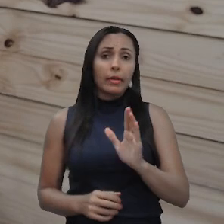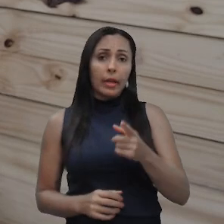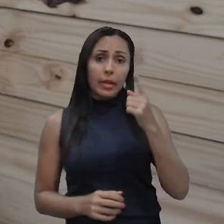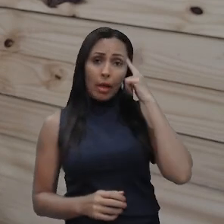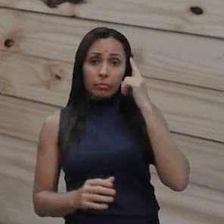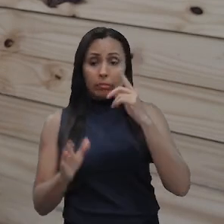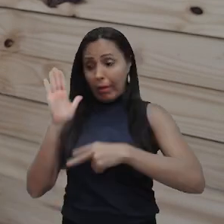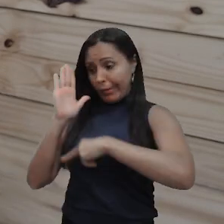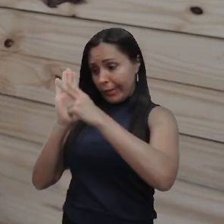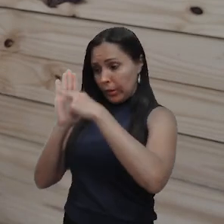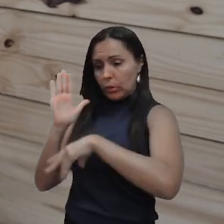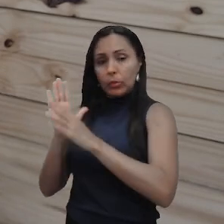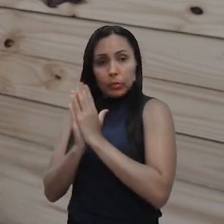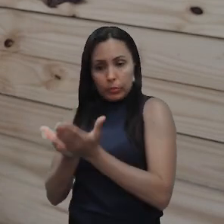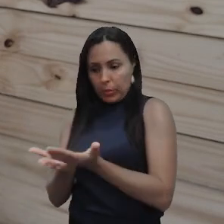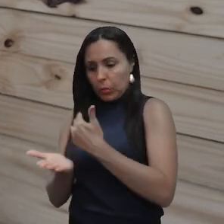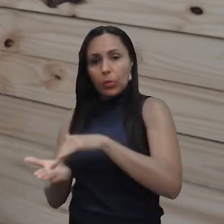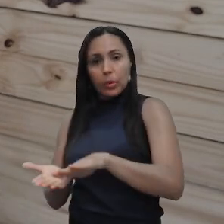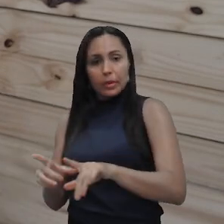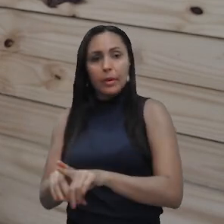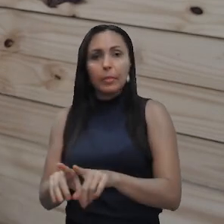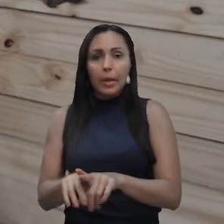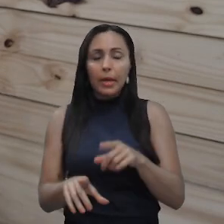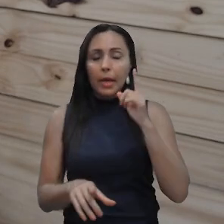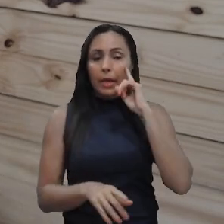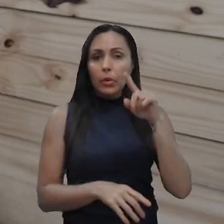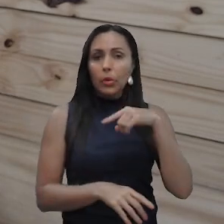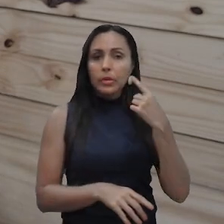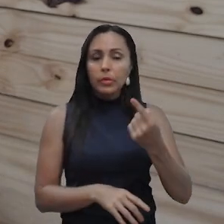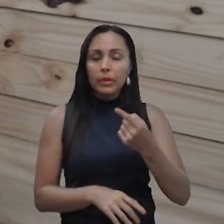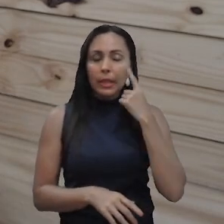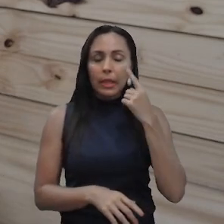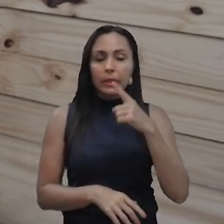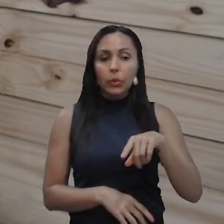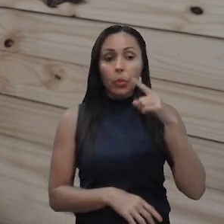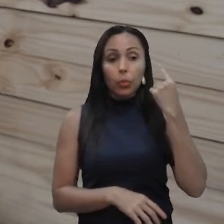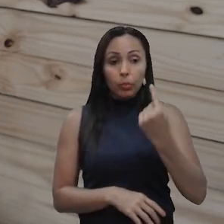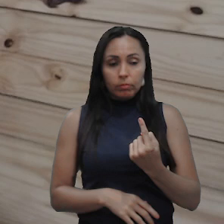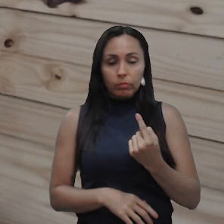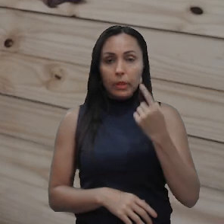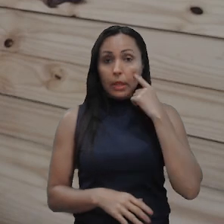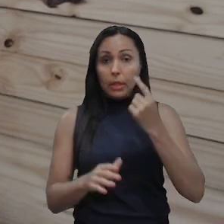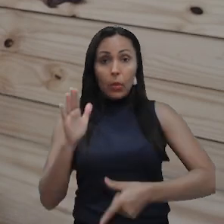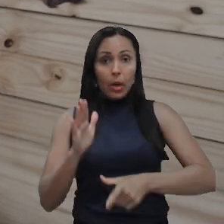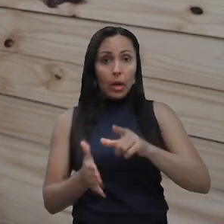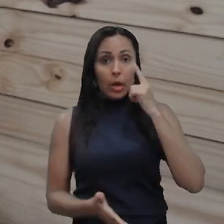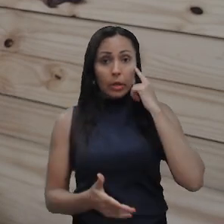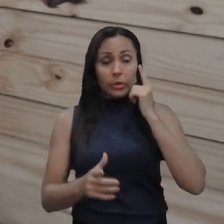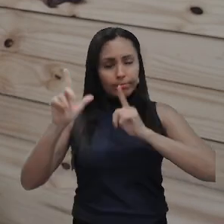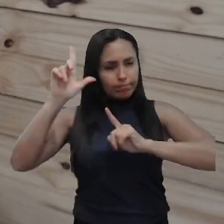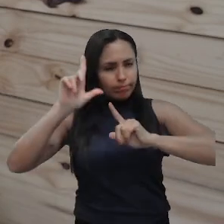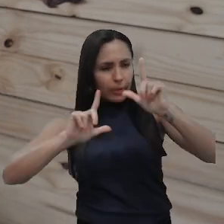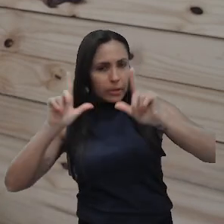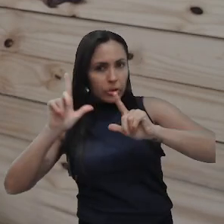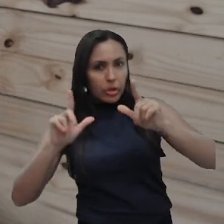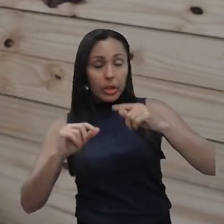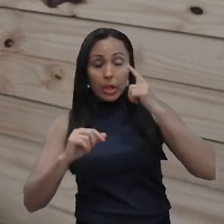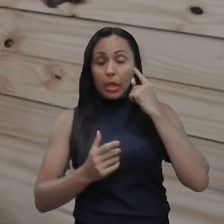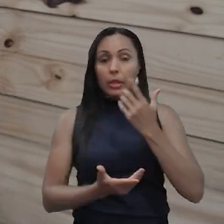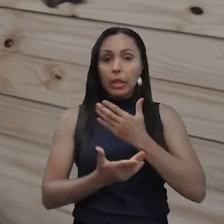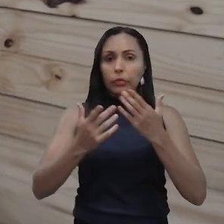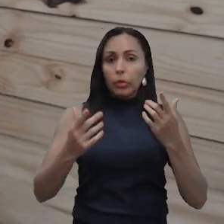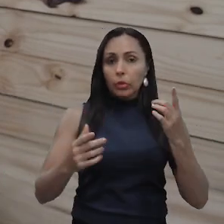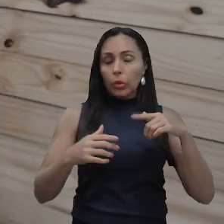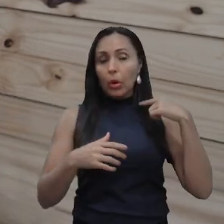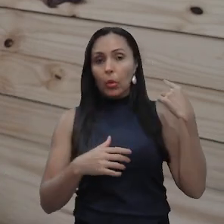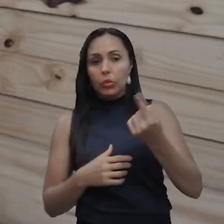e-book, já tenha lido o e-book, especialmente a nossa unidade 1, antes de assistir essa aula. Porque aqui a gente vai colocar um pouco de mão na massa